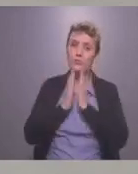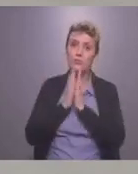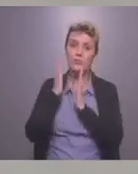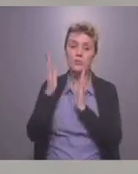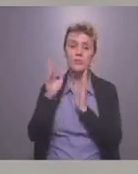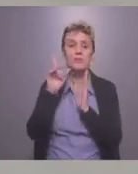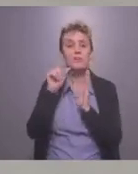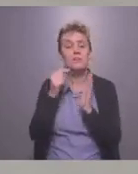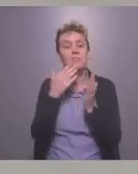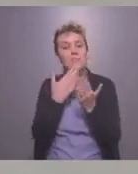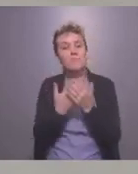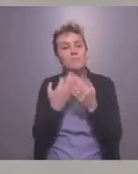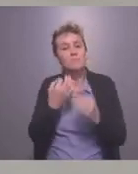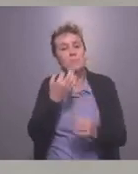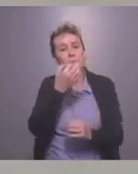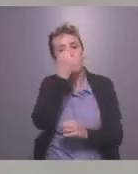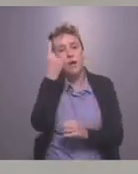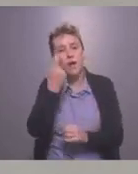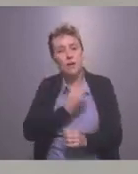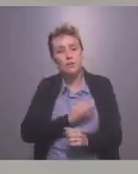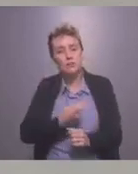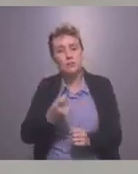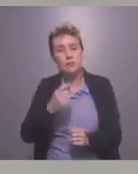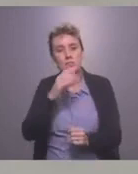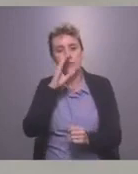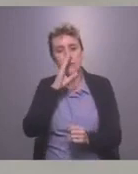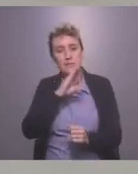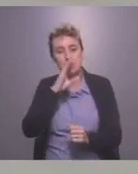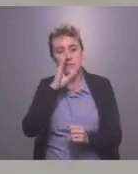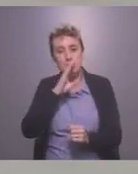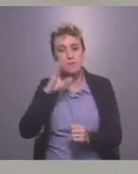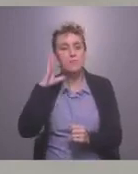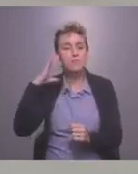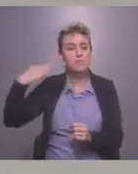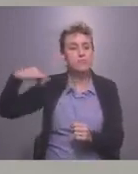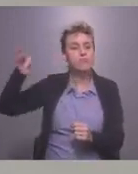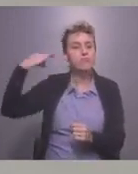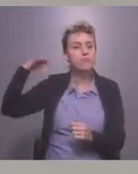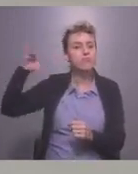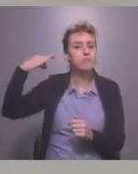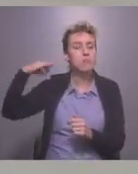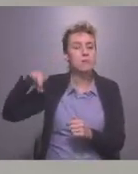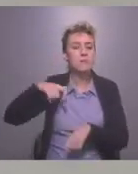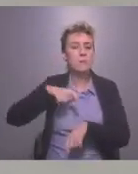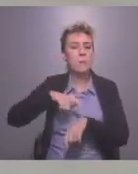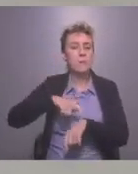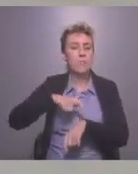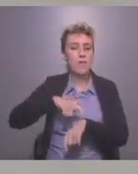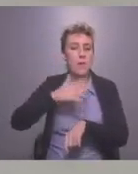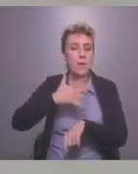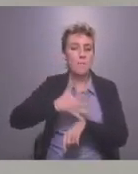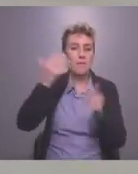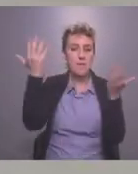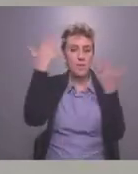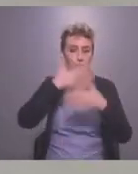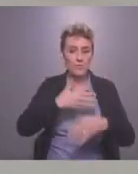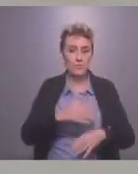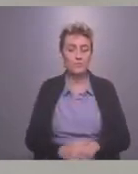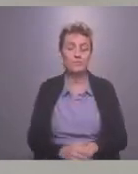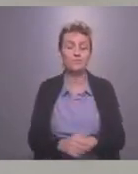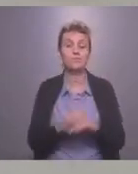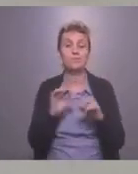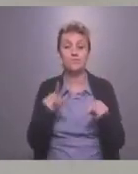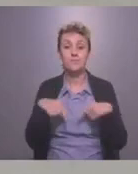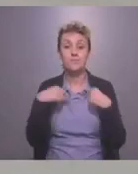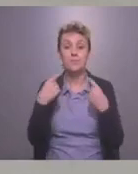um gesto de paz quando soar o carrilhão do santuário às 00h. Segue-se depois